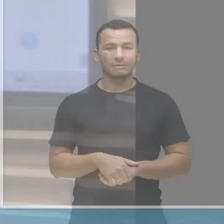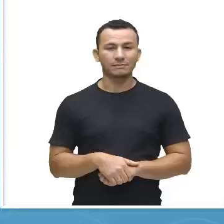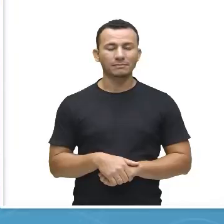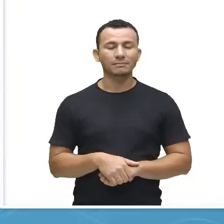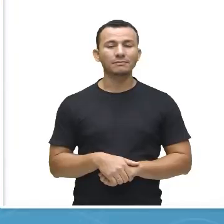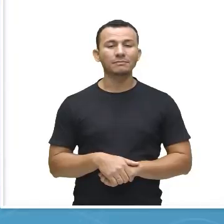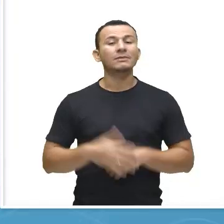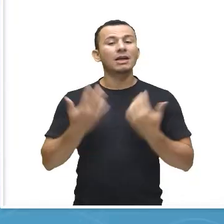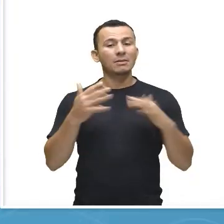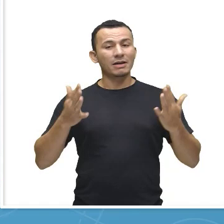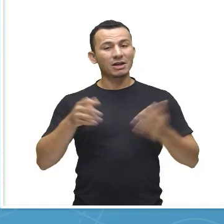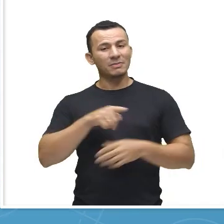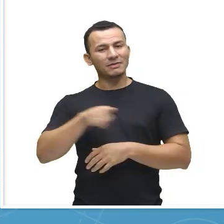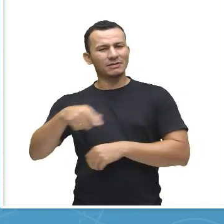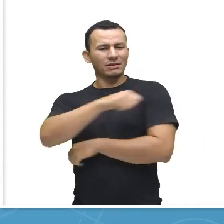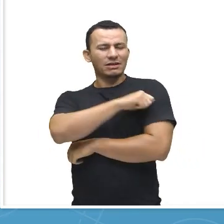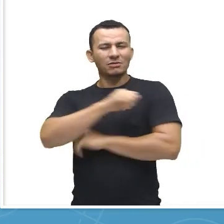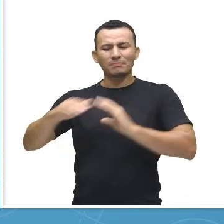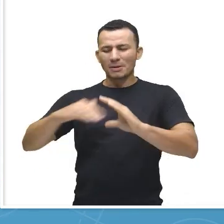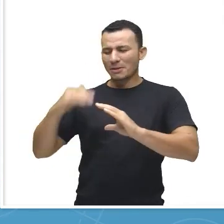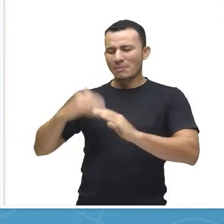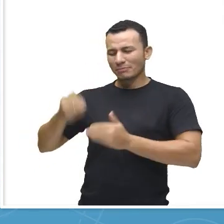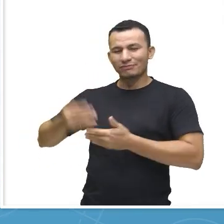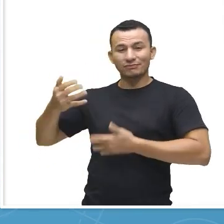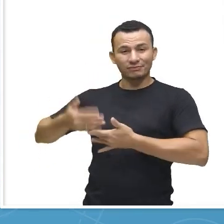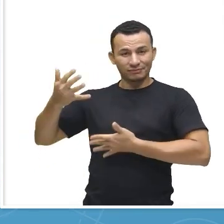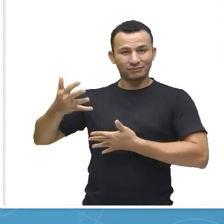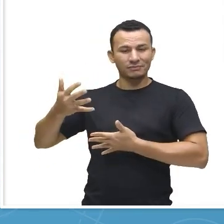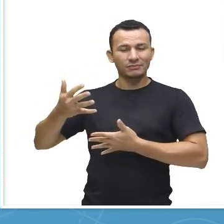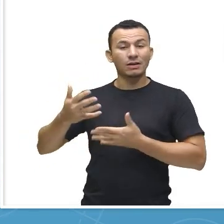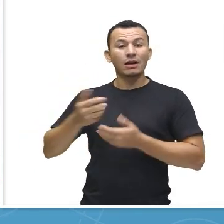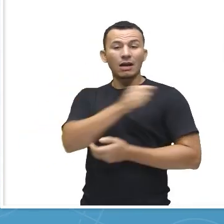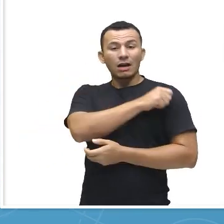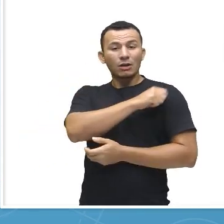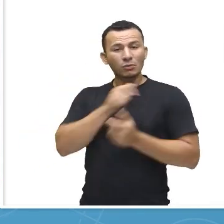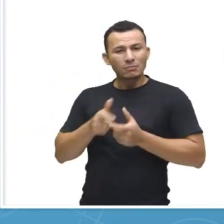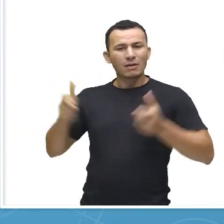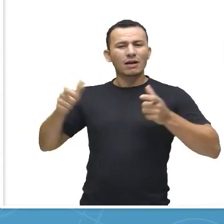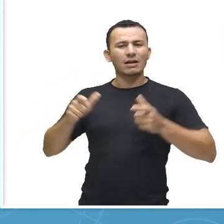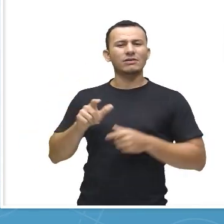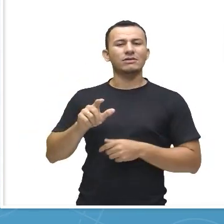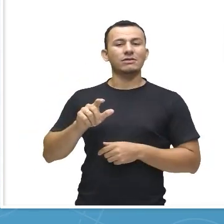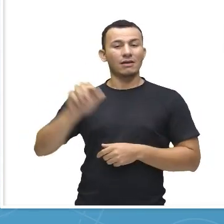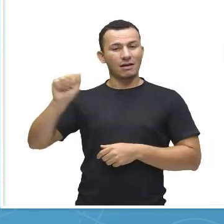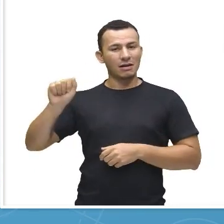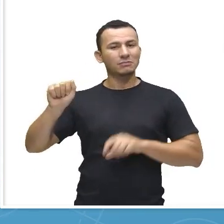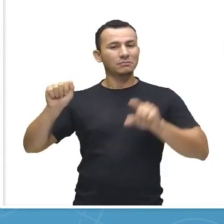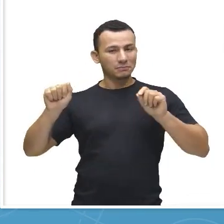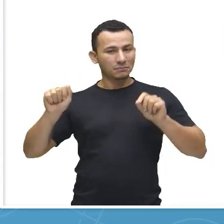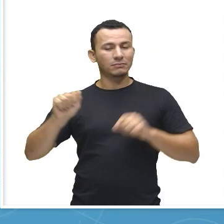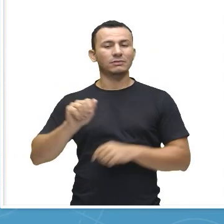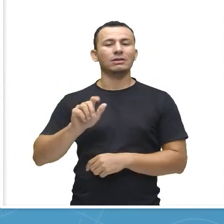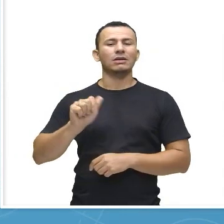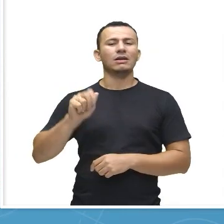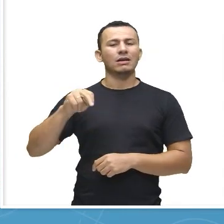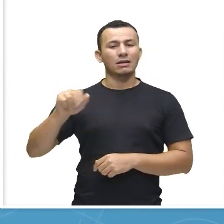Muito bem, então, parabéns pela participação de todos. Maioria colocando letra A, Ana Luísa, o